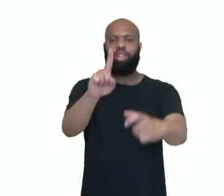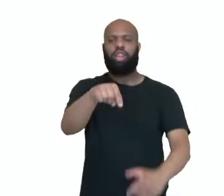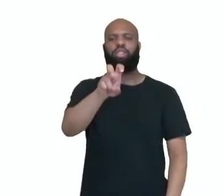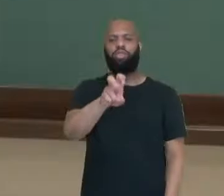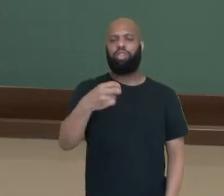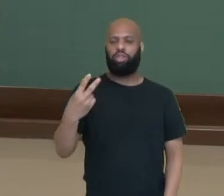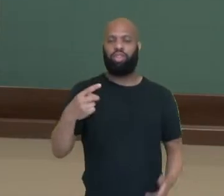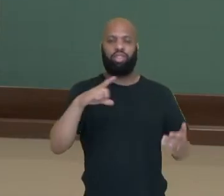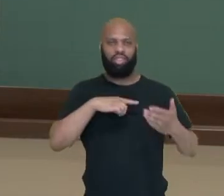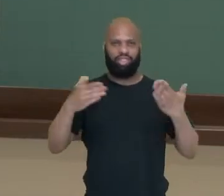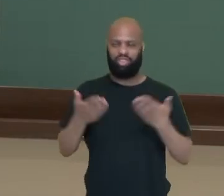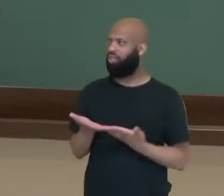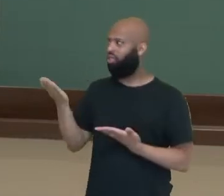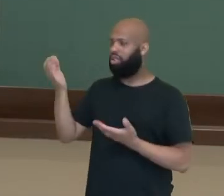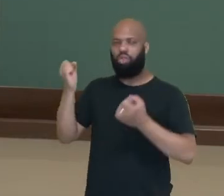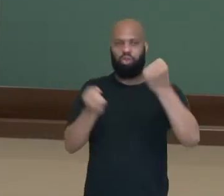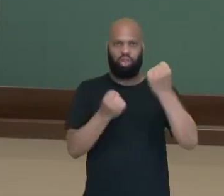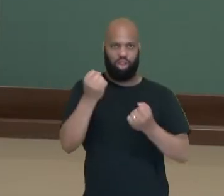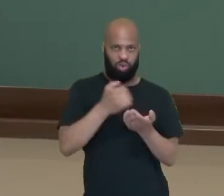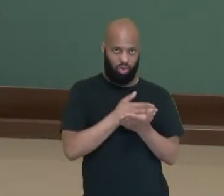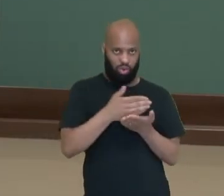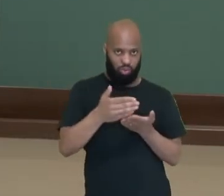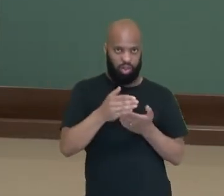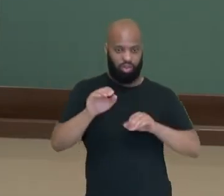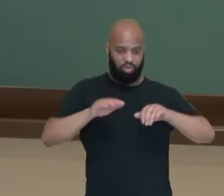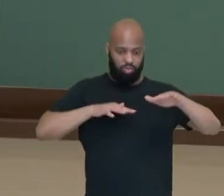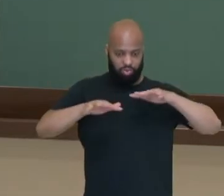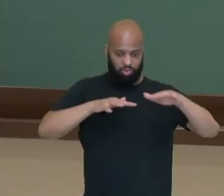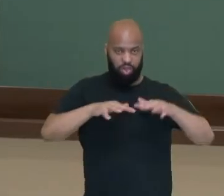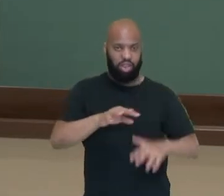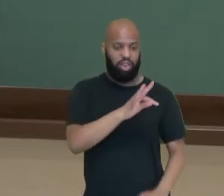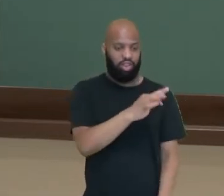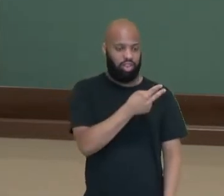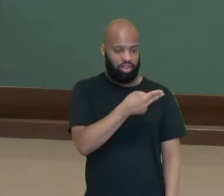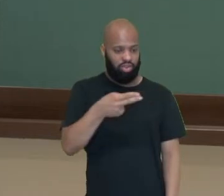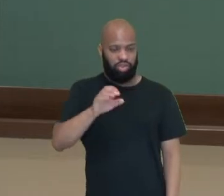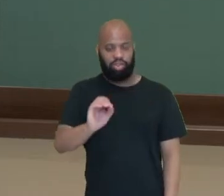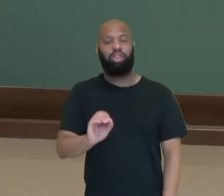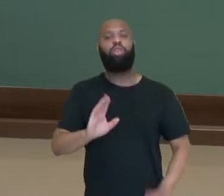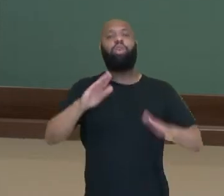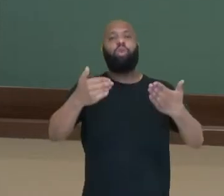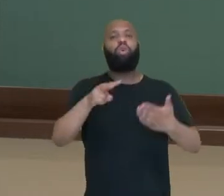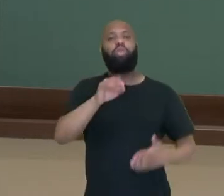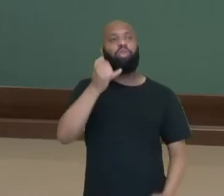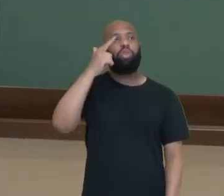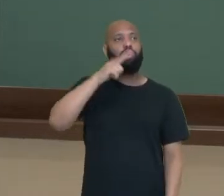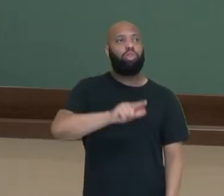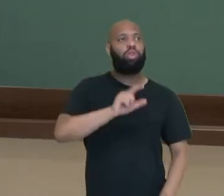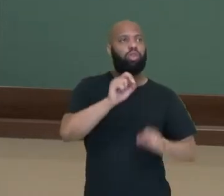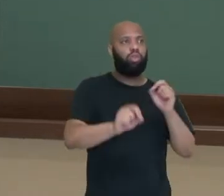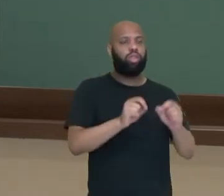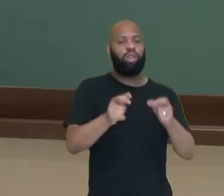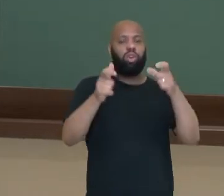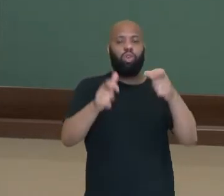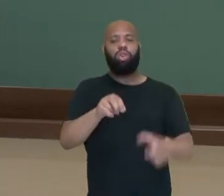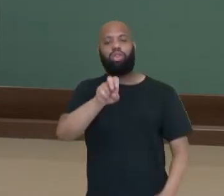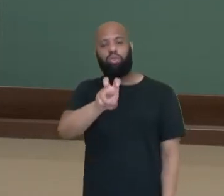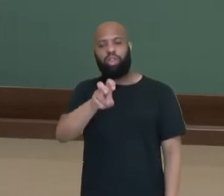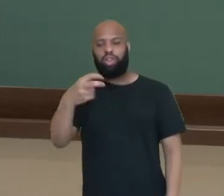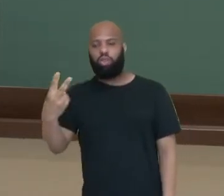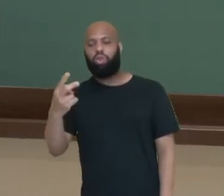está aqui o carro e começa o movimento, t igual a zero. Quando que ele vai chegar na posição 52? Quanto